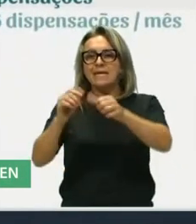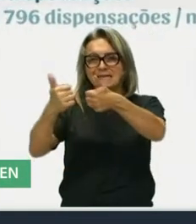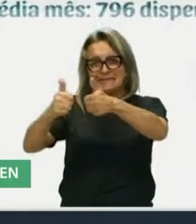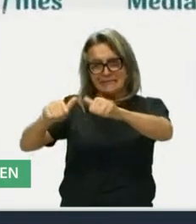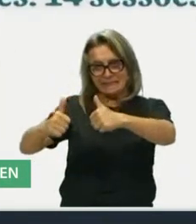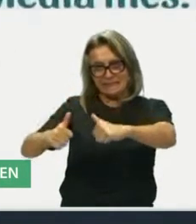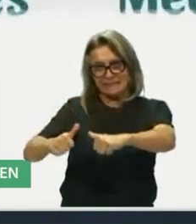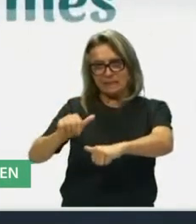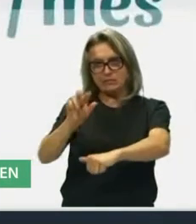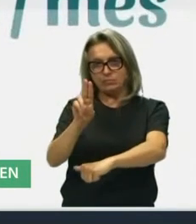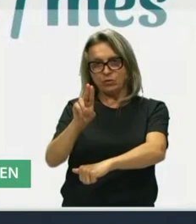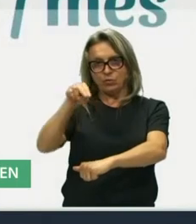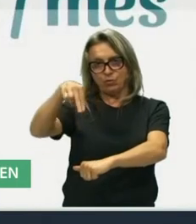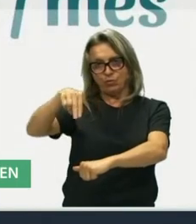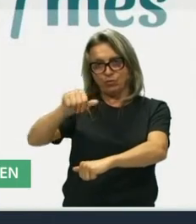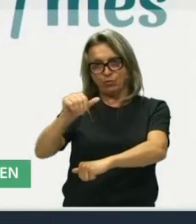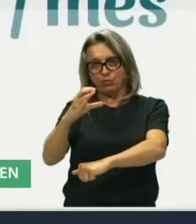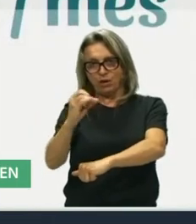Quimioterapia,